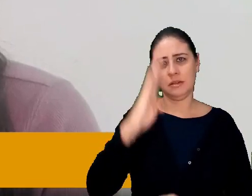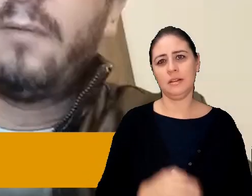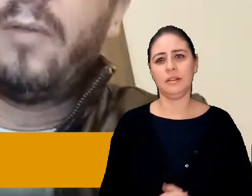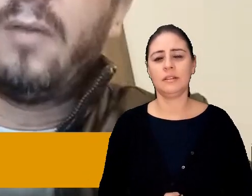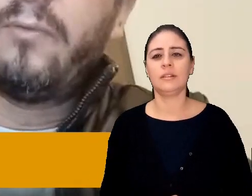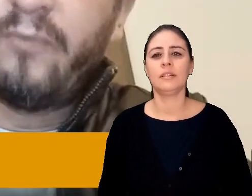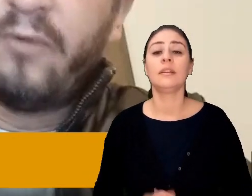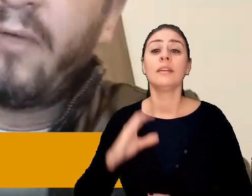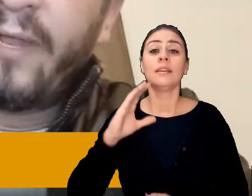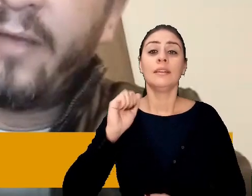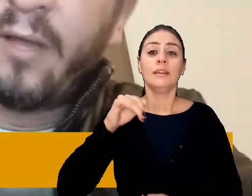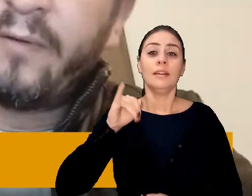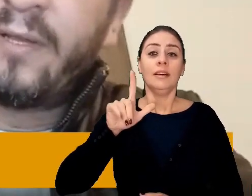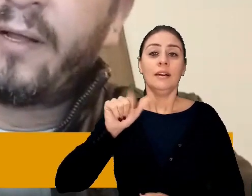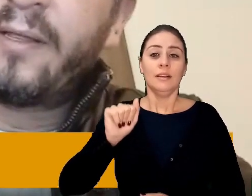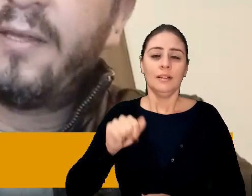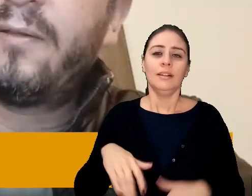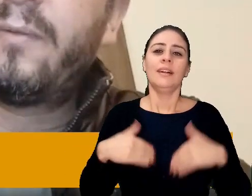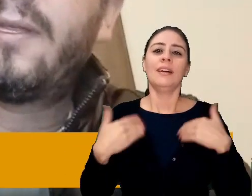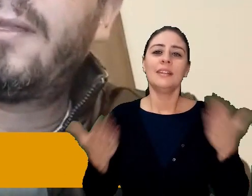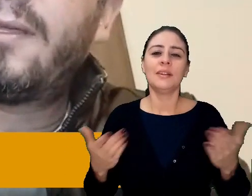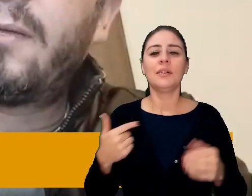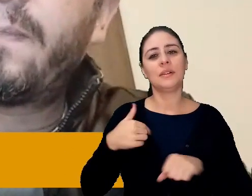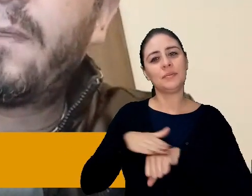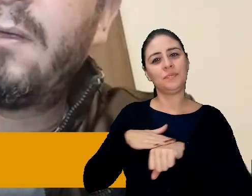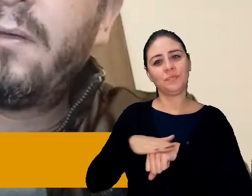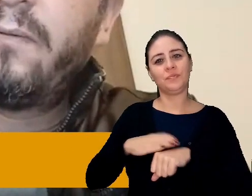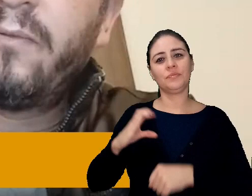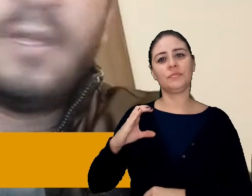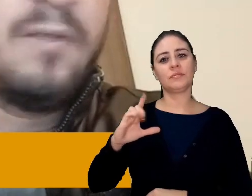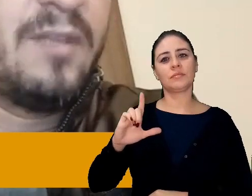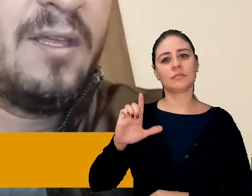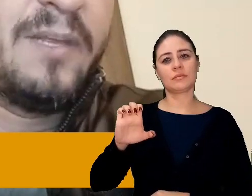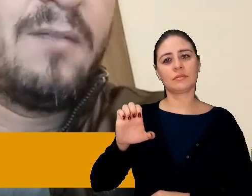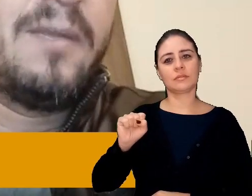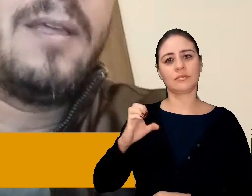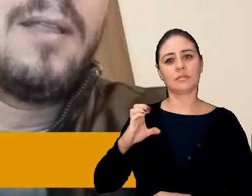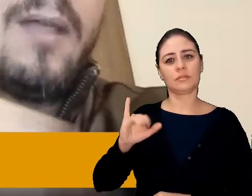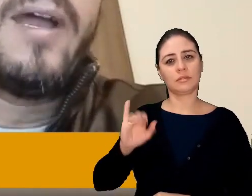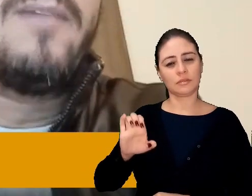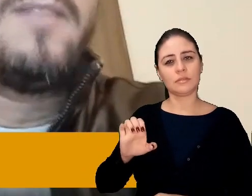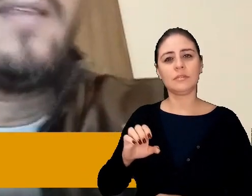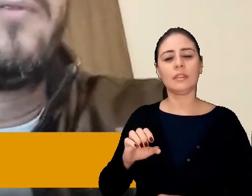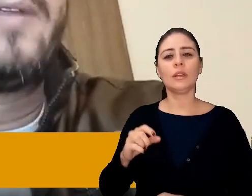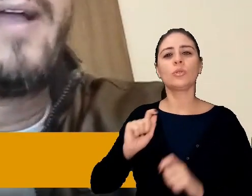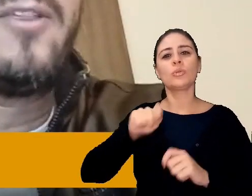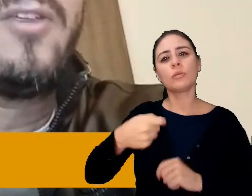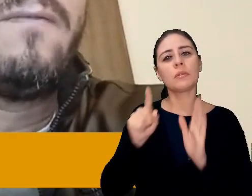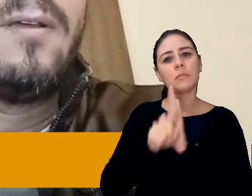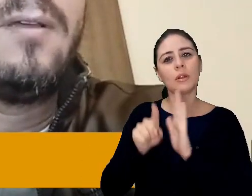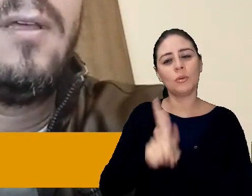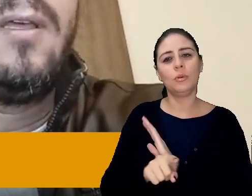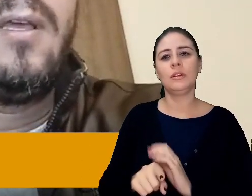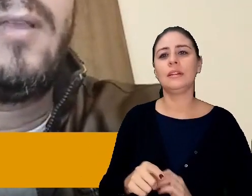Então, assim, eu falei, eu estava conversando com a Cleci sobre a seguinte questão. não sei se você tem percebido, mas tem se elaborado uma espécie de